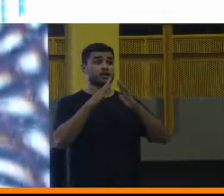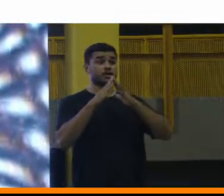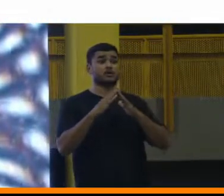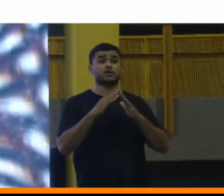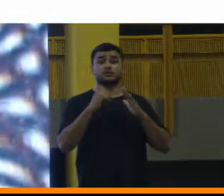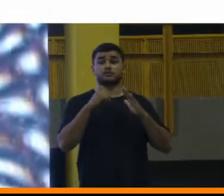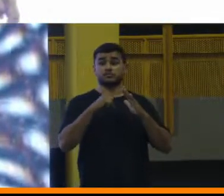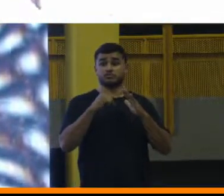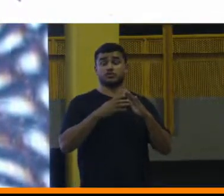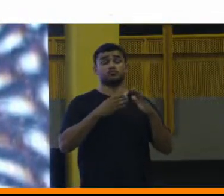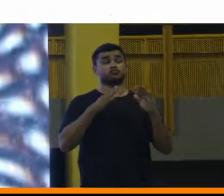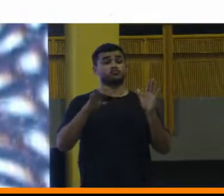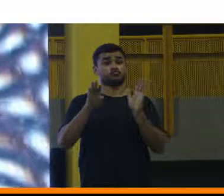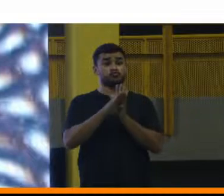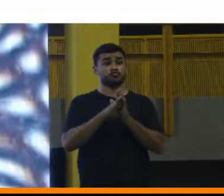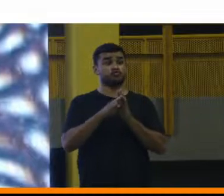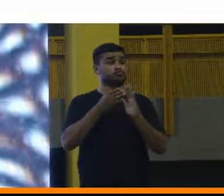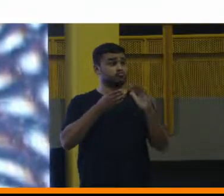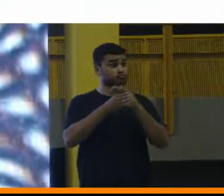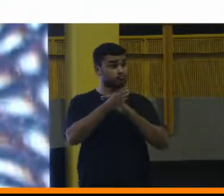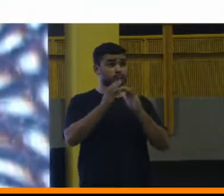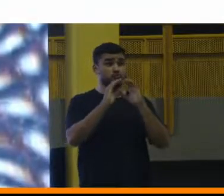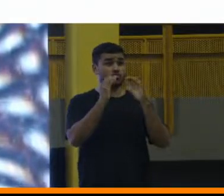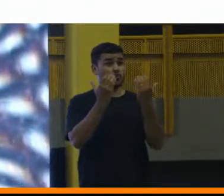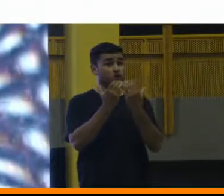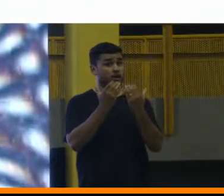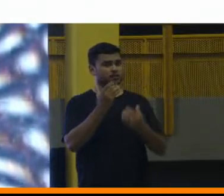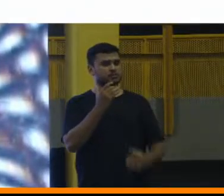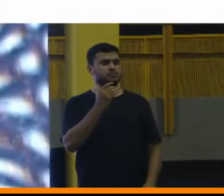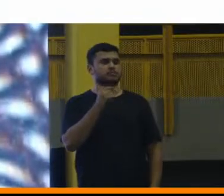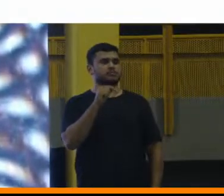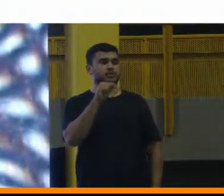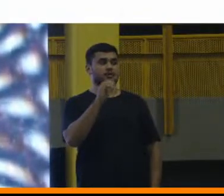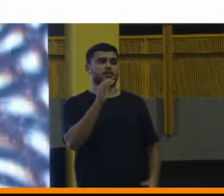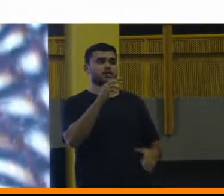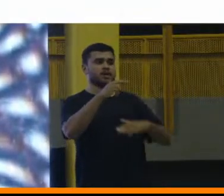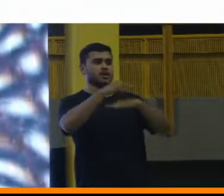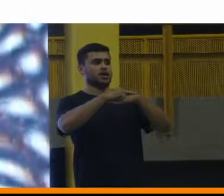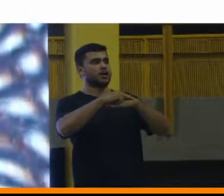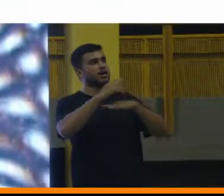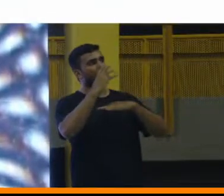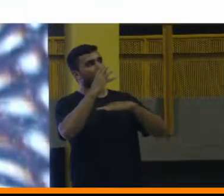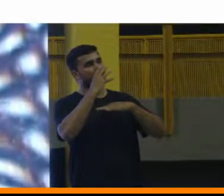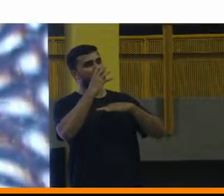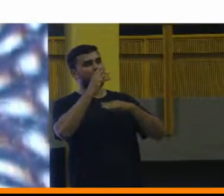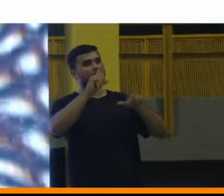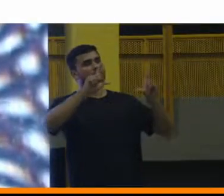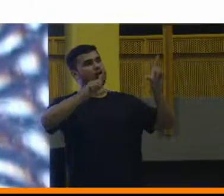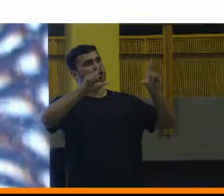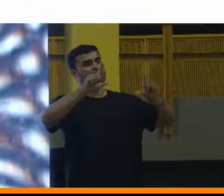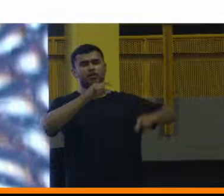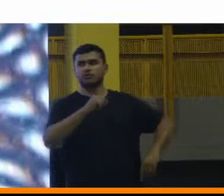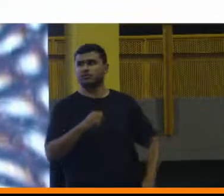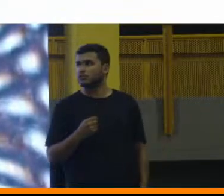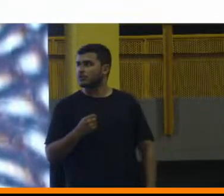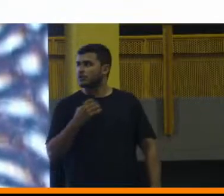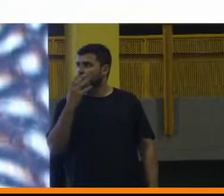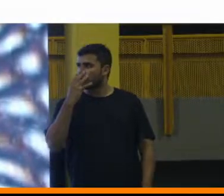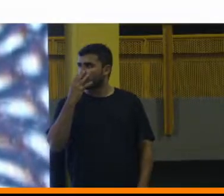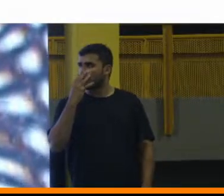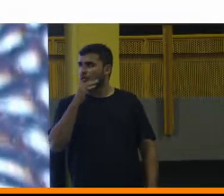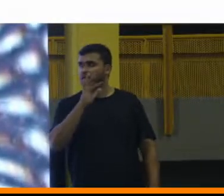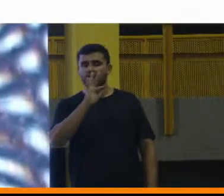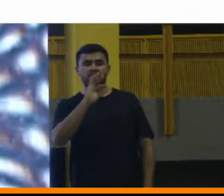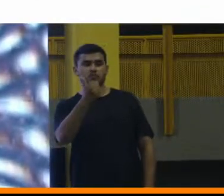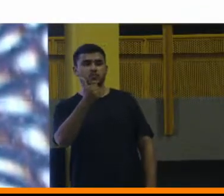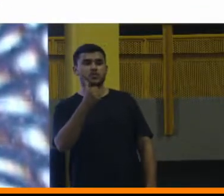cama assistindo a corrida de Fórmula 1? Maria. Eu falei, Maria assistindo corrida, por quê? Não,